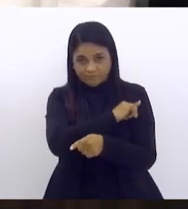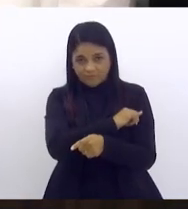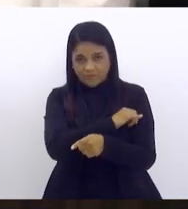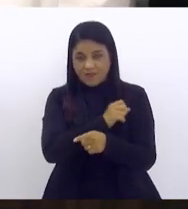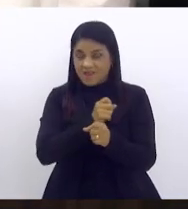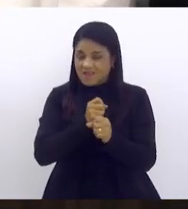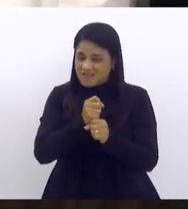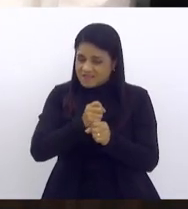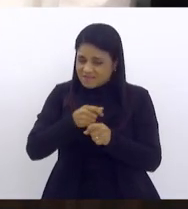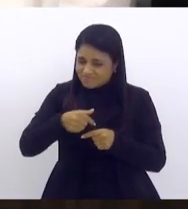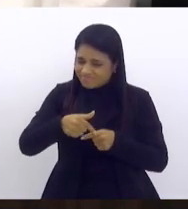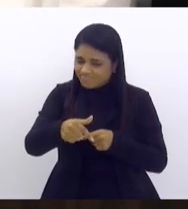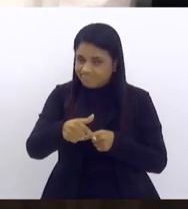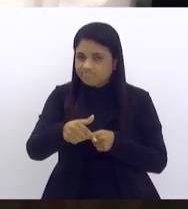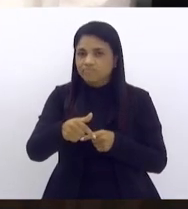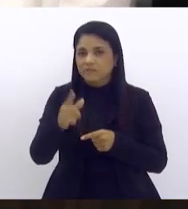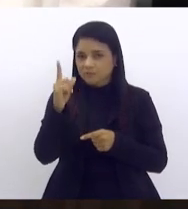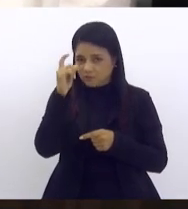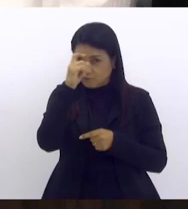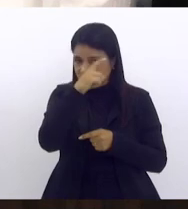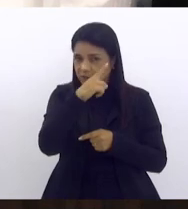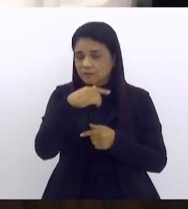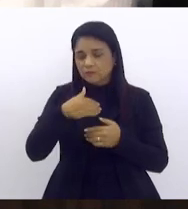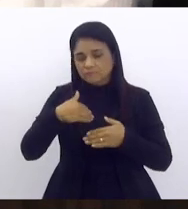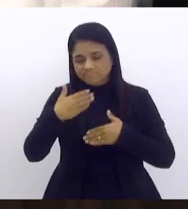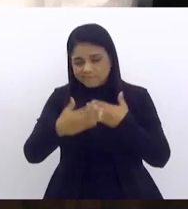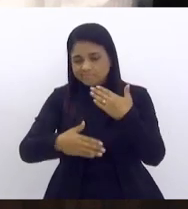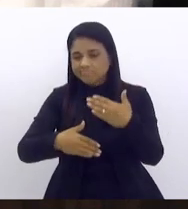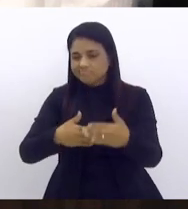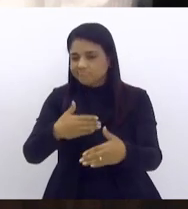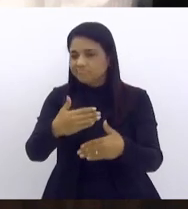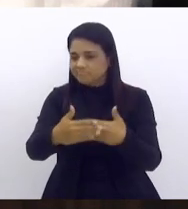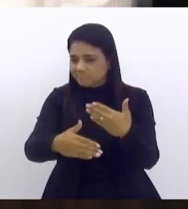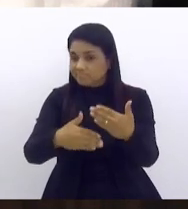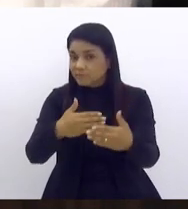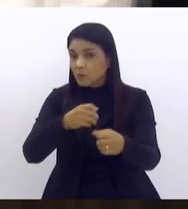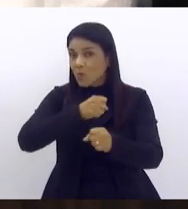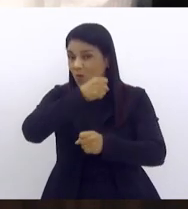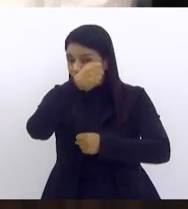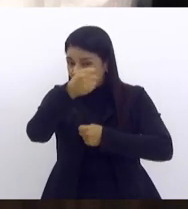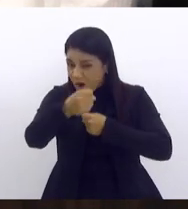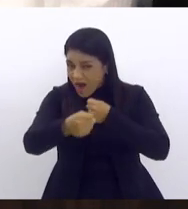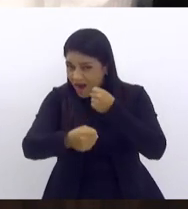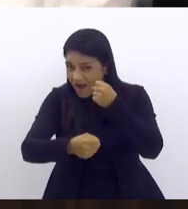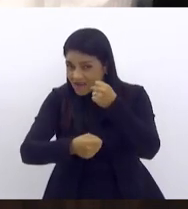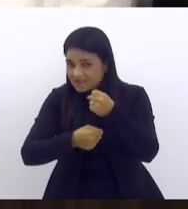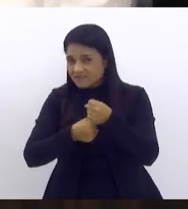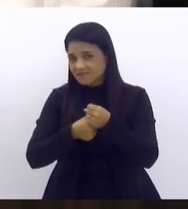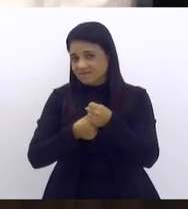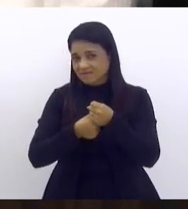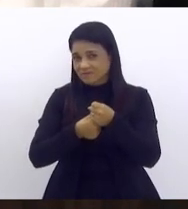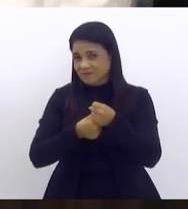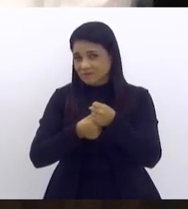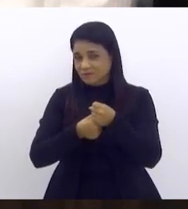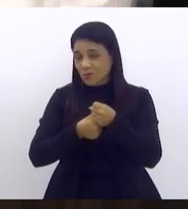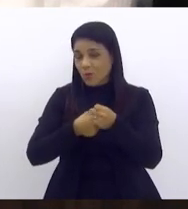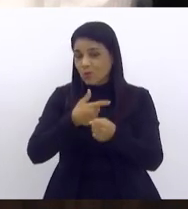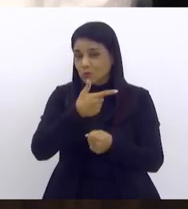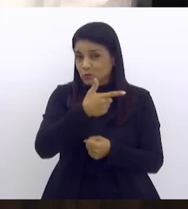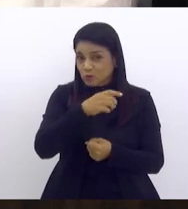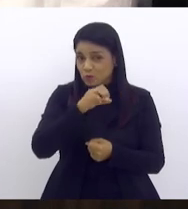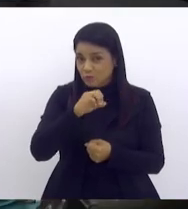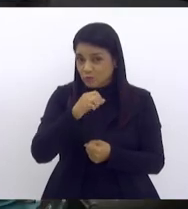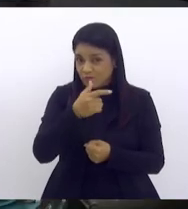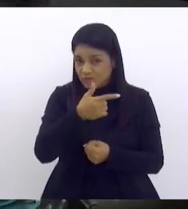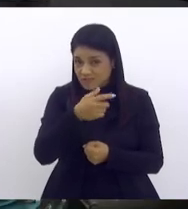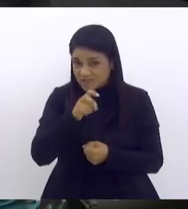ano a gente vai passar bem e tal. Mas no ano que vem, ou no outro ano, se